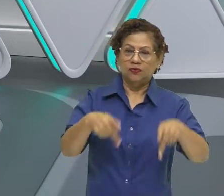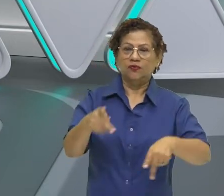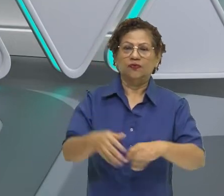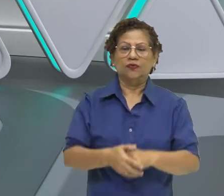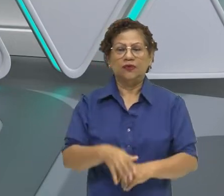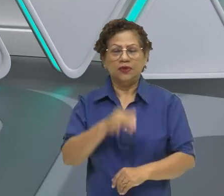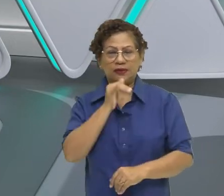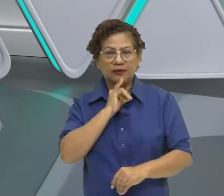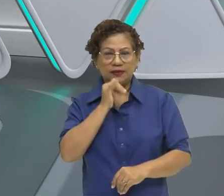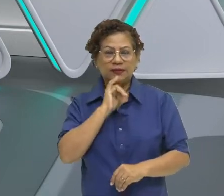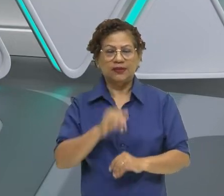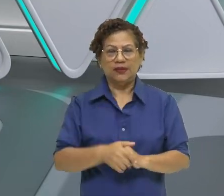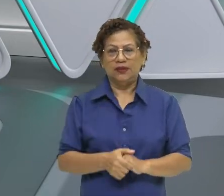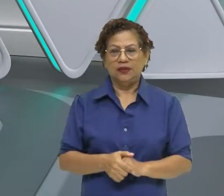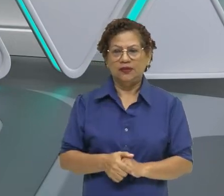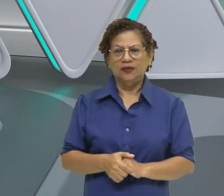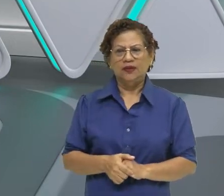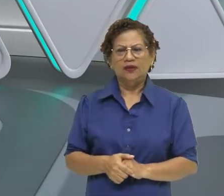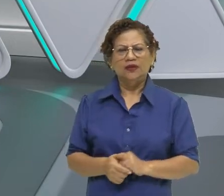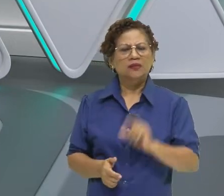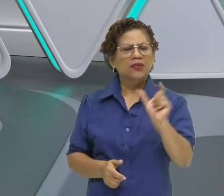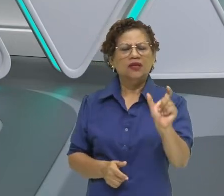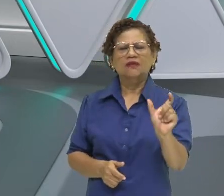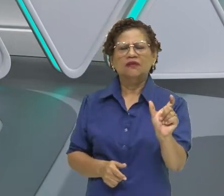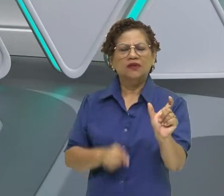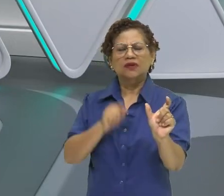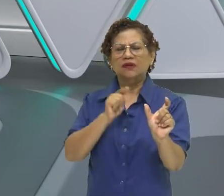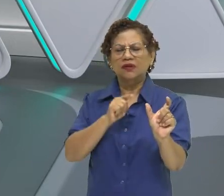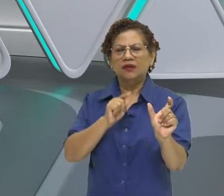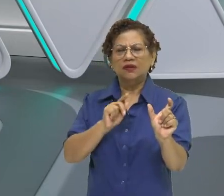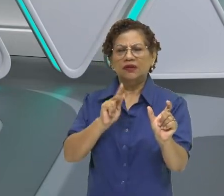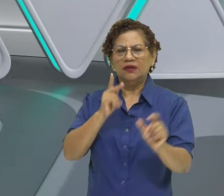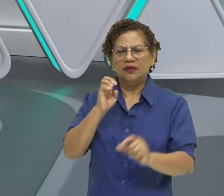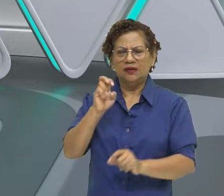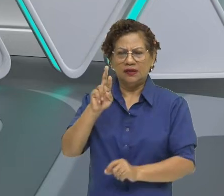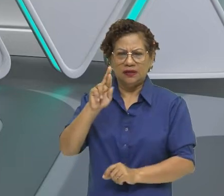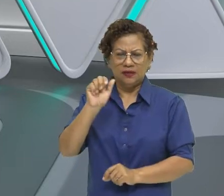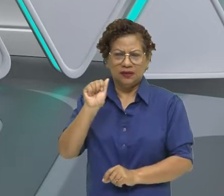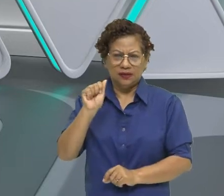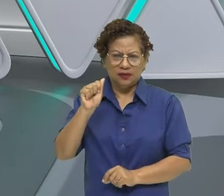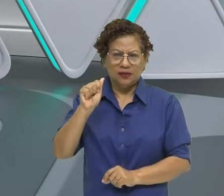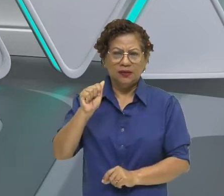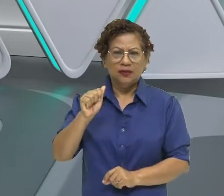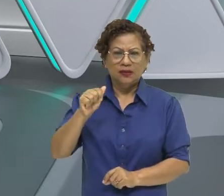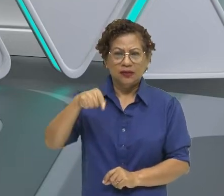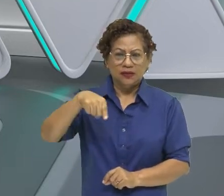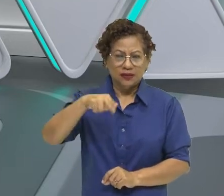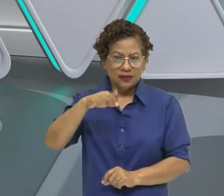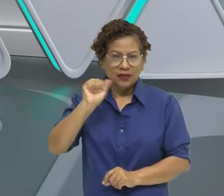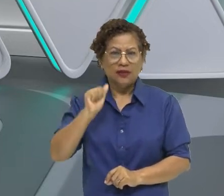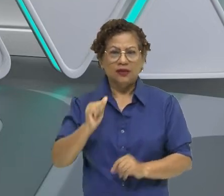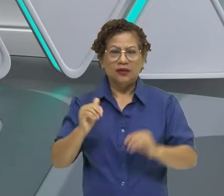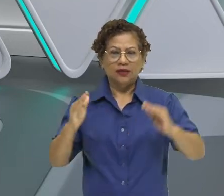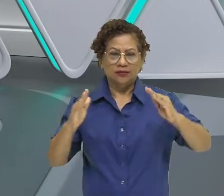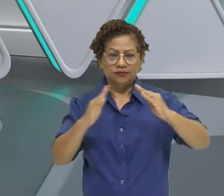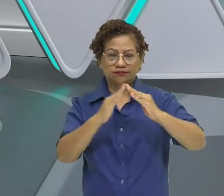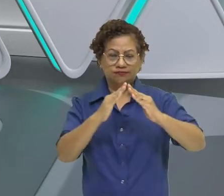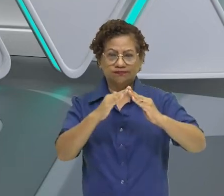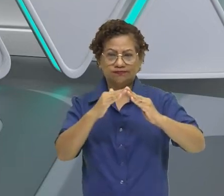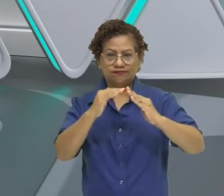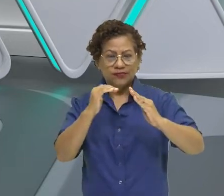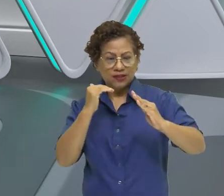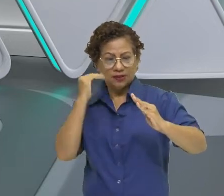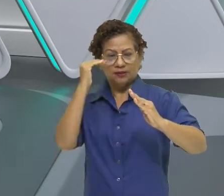as pessoas, quando a gente fala em hierarquia, normalmente a gente pensa na pirâmide hierárquica, né? Quem está no topo da pirâmide, quem está na base da